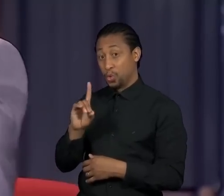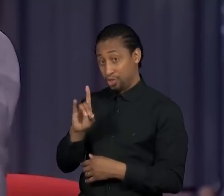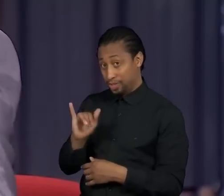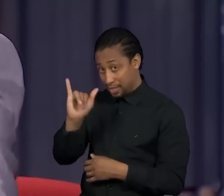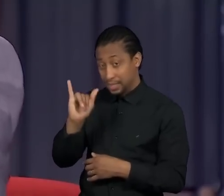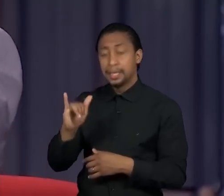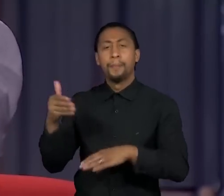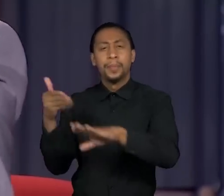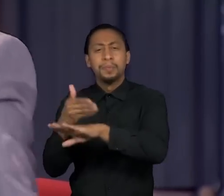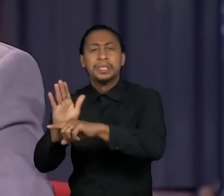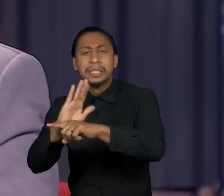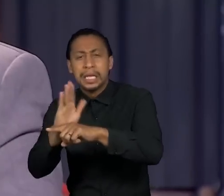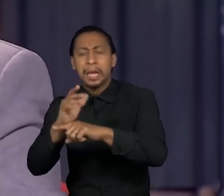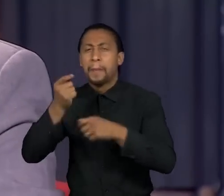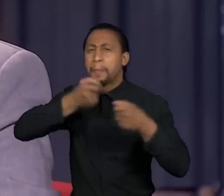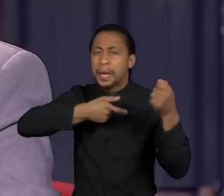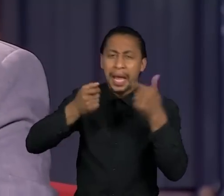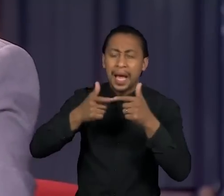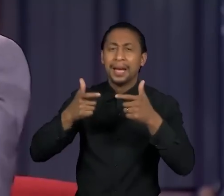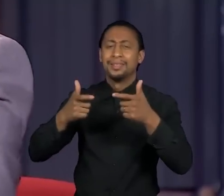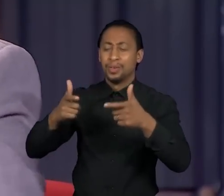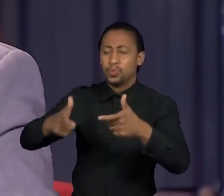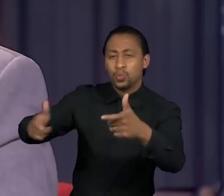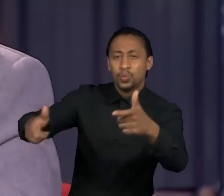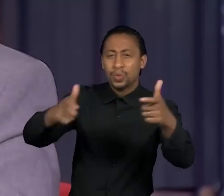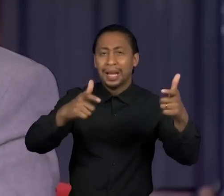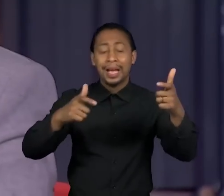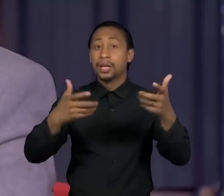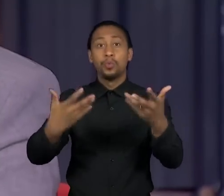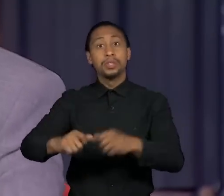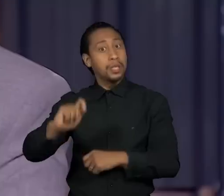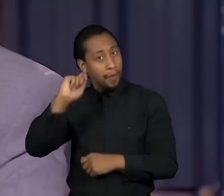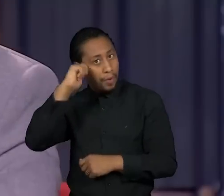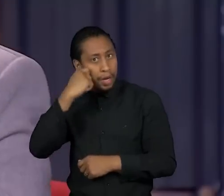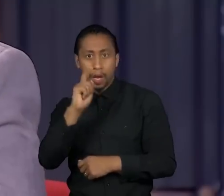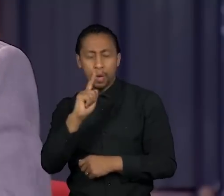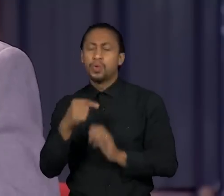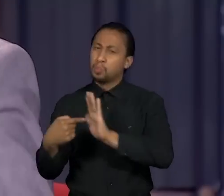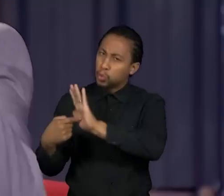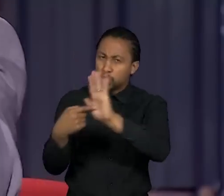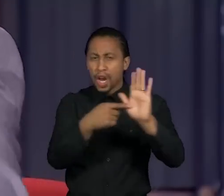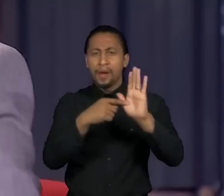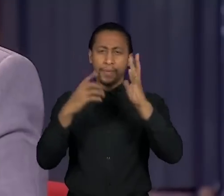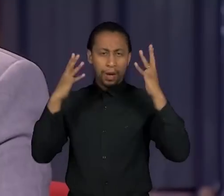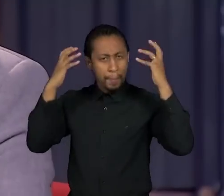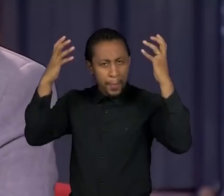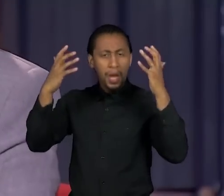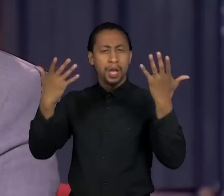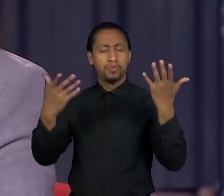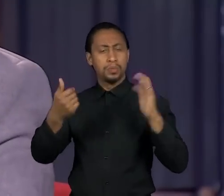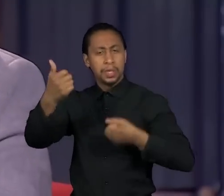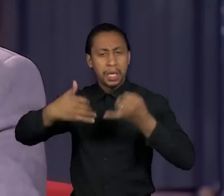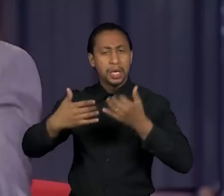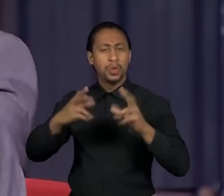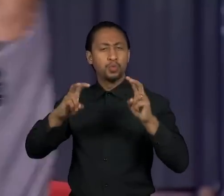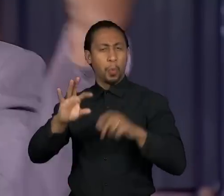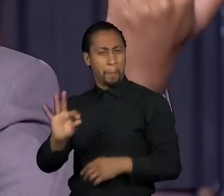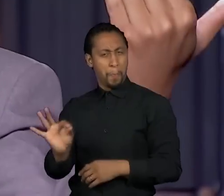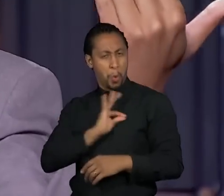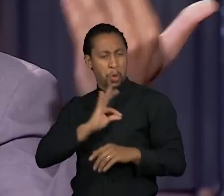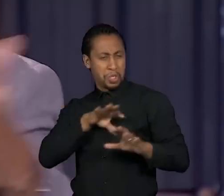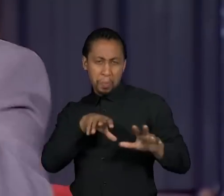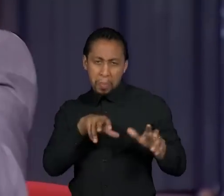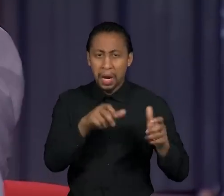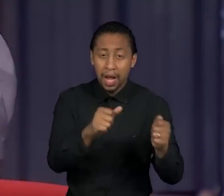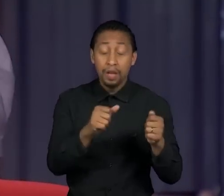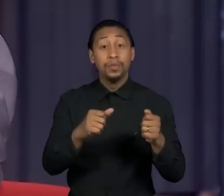em espaços que a galera não era aceita, e falando sobre cabelo, e falando sobre polícia, e falando sobre questões, que são questões lá